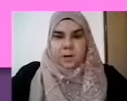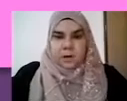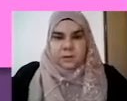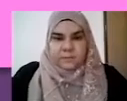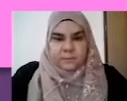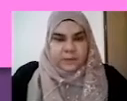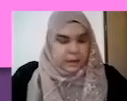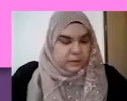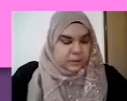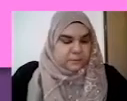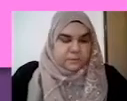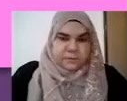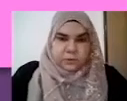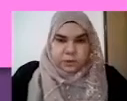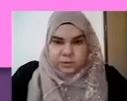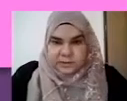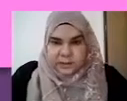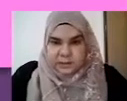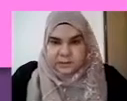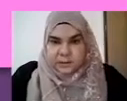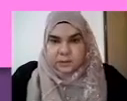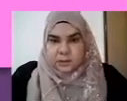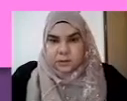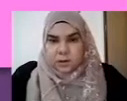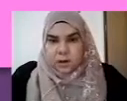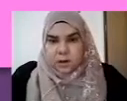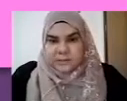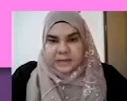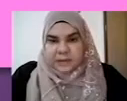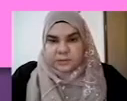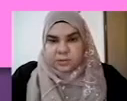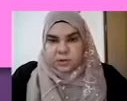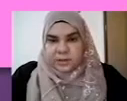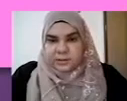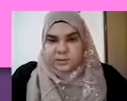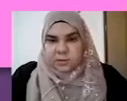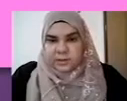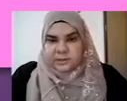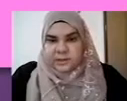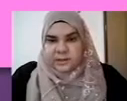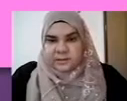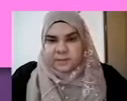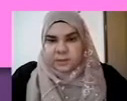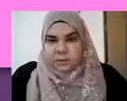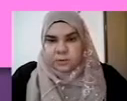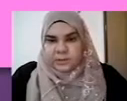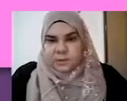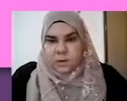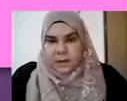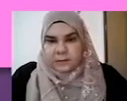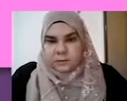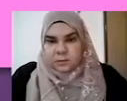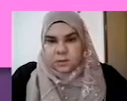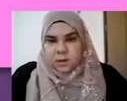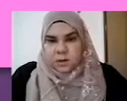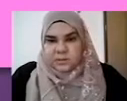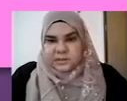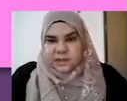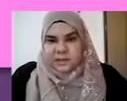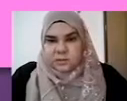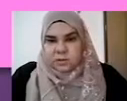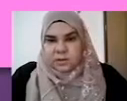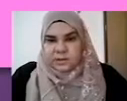tabela, ó, vamos lá. Vamos ver o 2 e o 6. Ó, os lados, 2, 2, 3,5, 2 e 4.